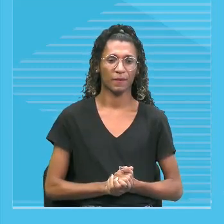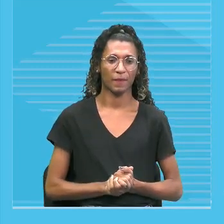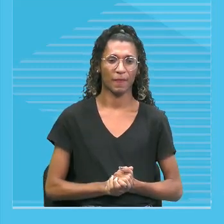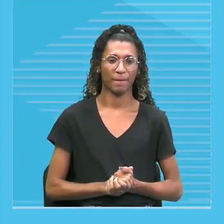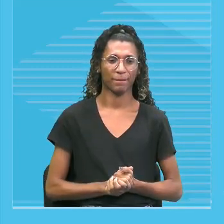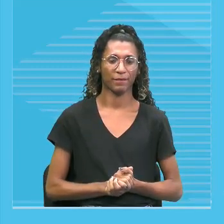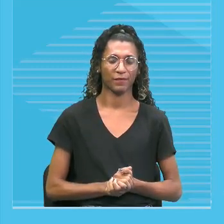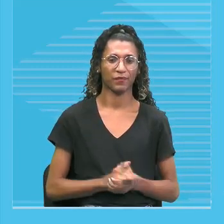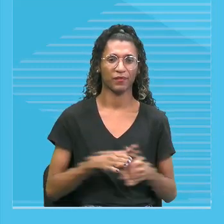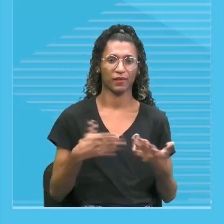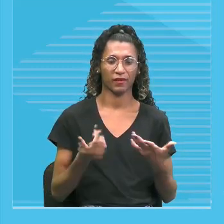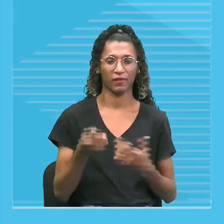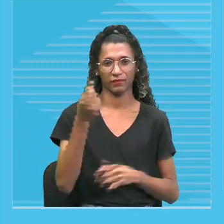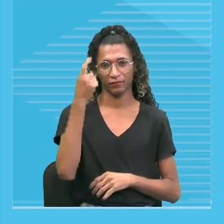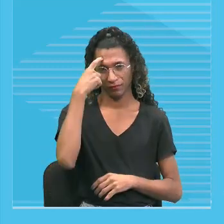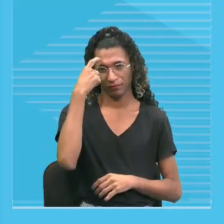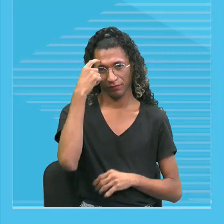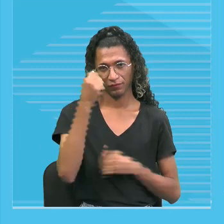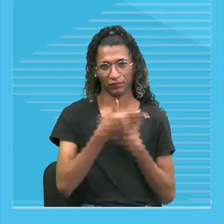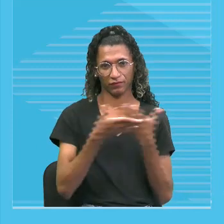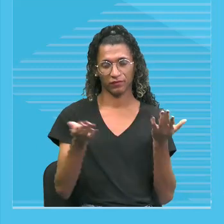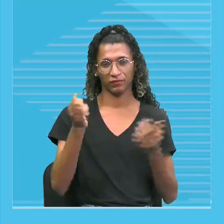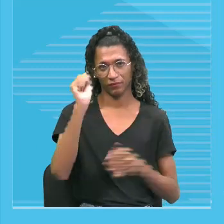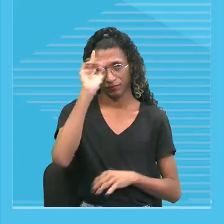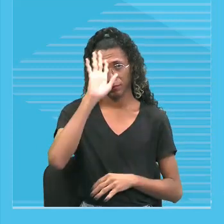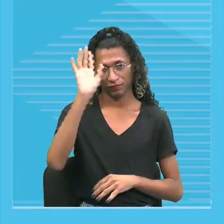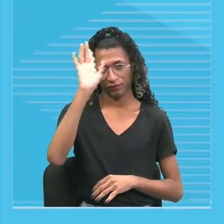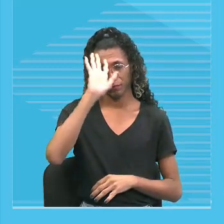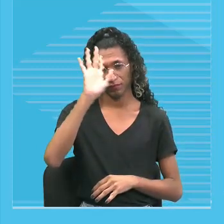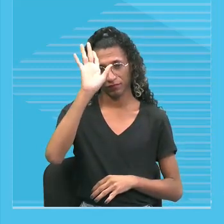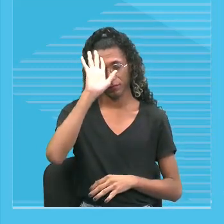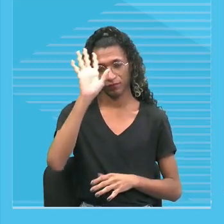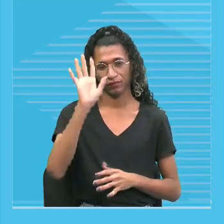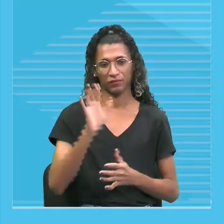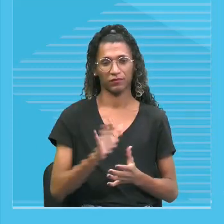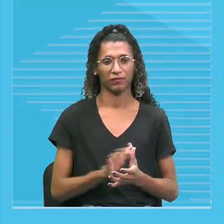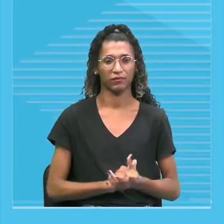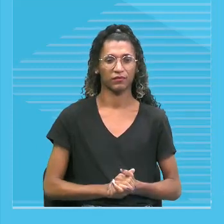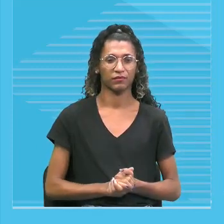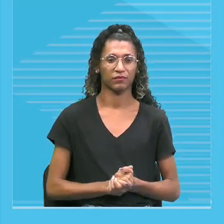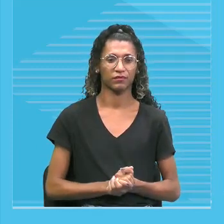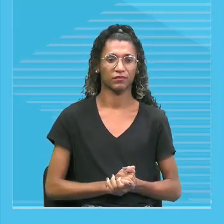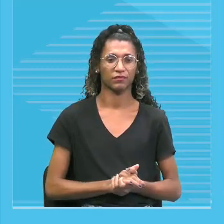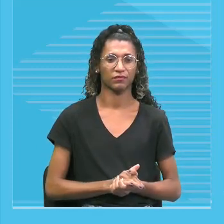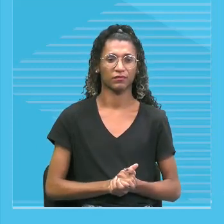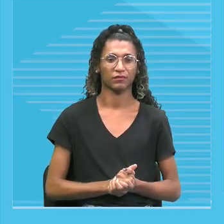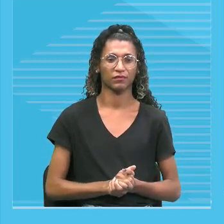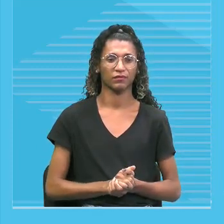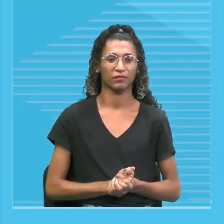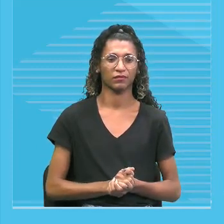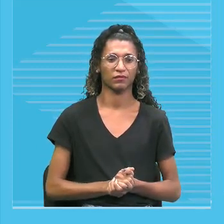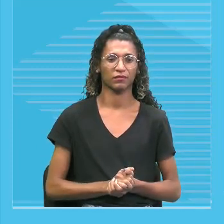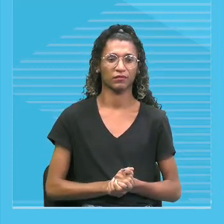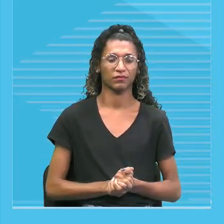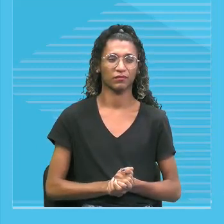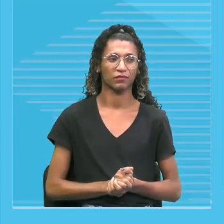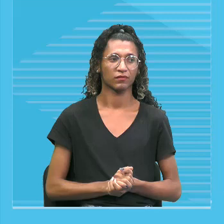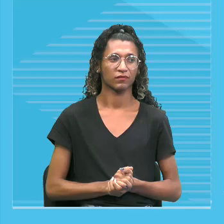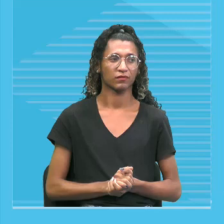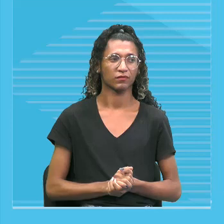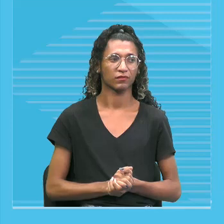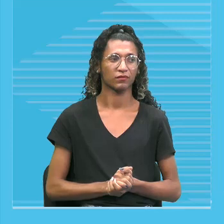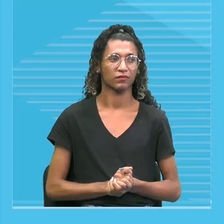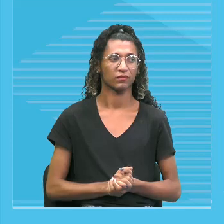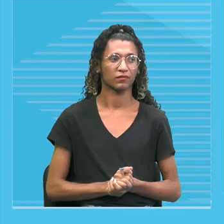eu achei que vocês iam imaginar não mas sobremesa se é falsa cognata não podia estar ali porque passei falsa cognata não pode ter o mesmo significado